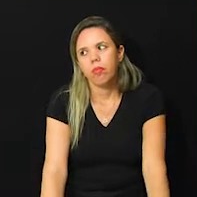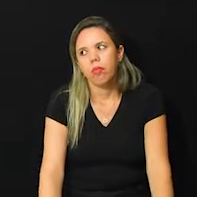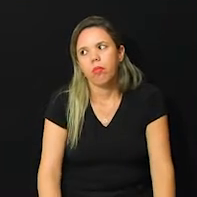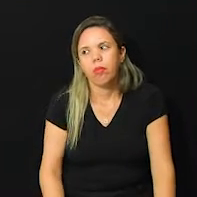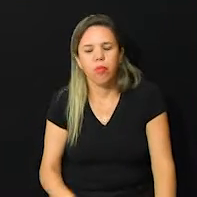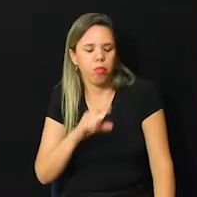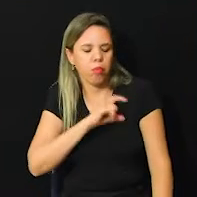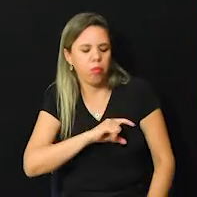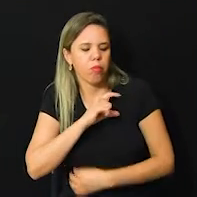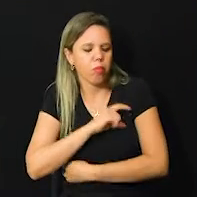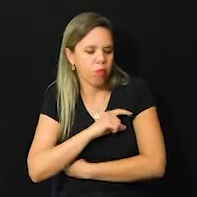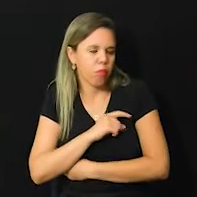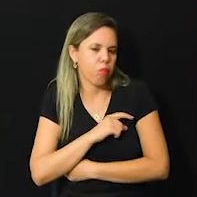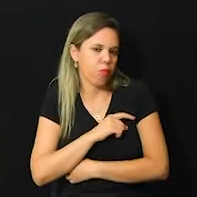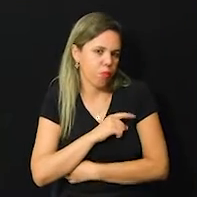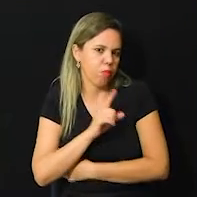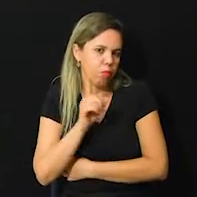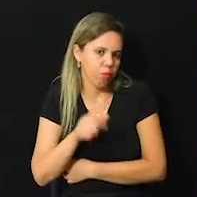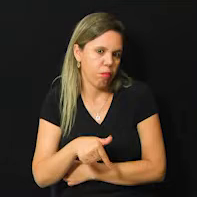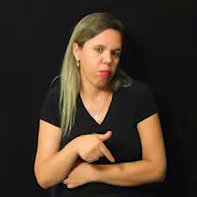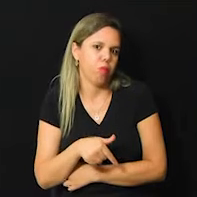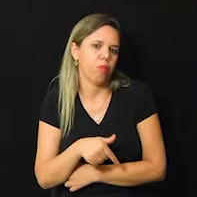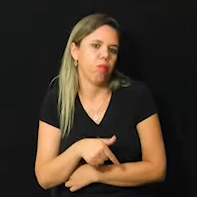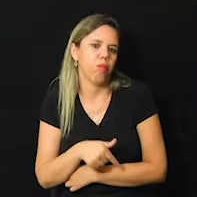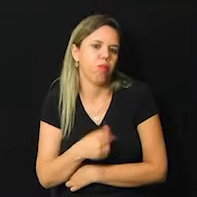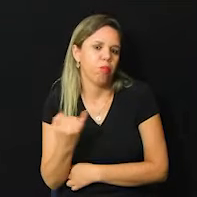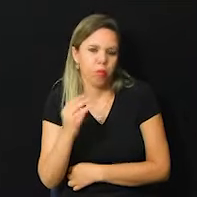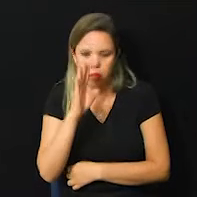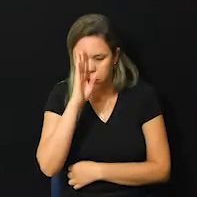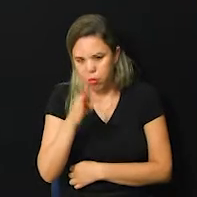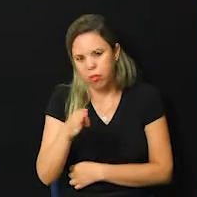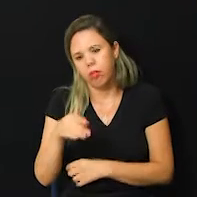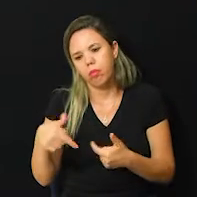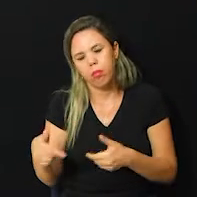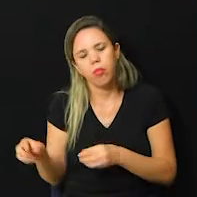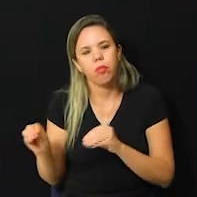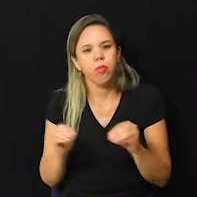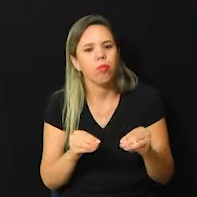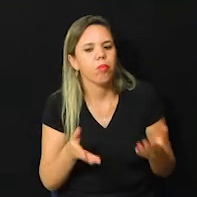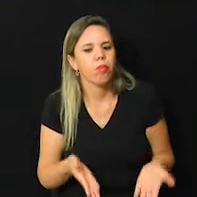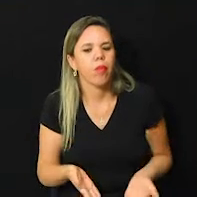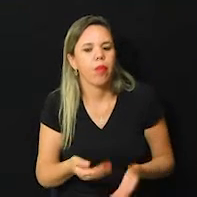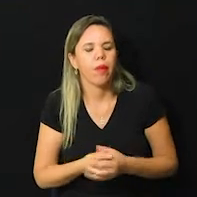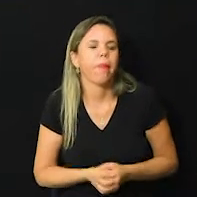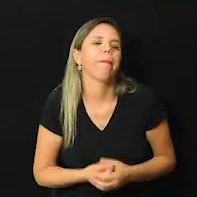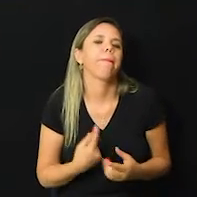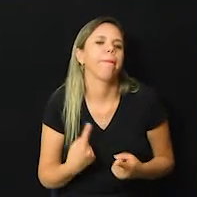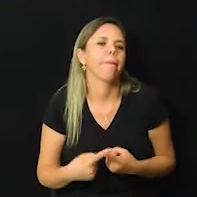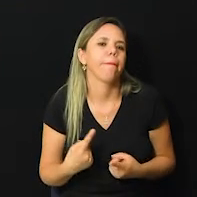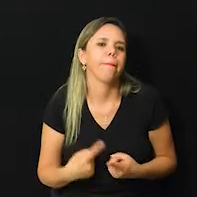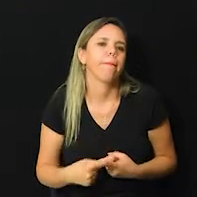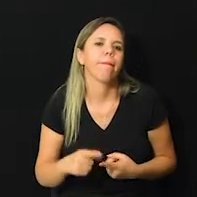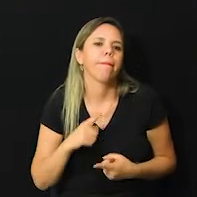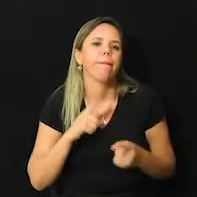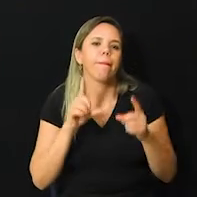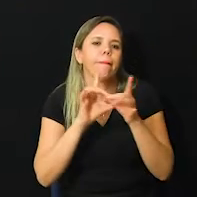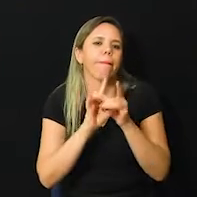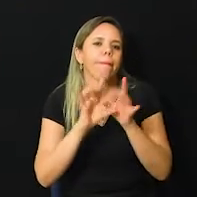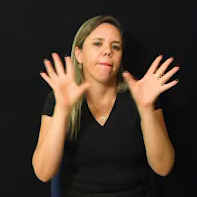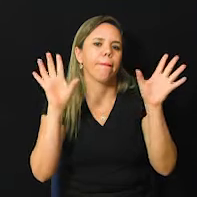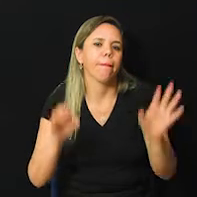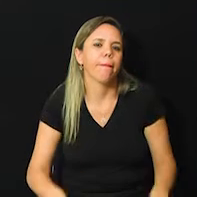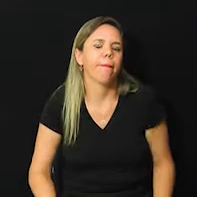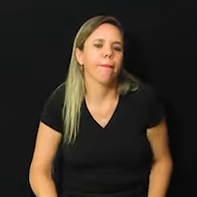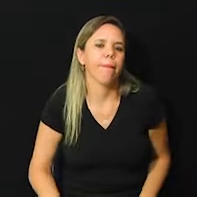que a CNH a carteira de habilitação é uma das peças fundamentais para você vir para cá porque aí você tem a liberdade